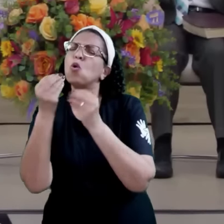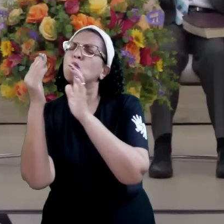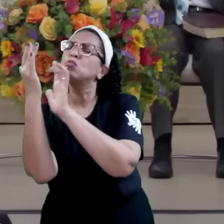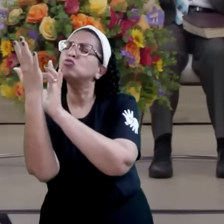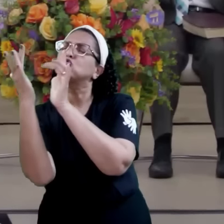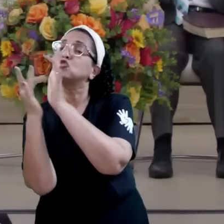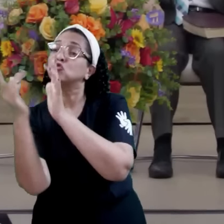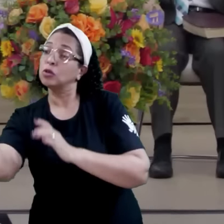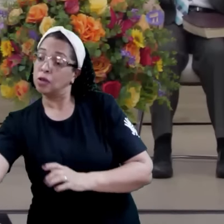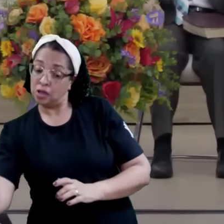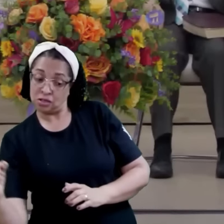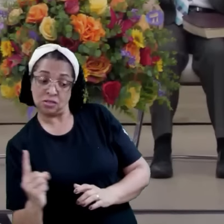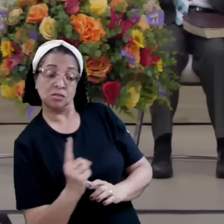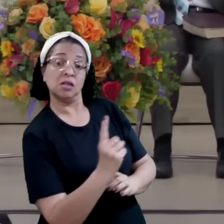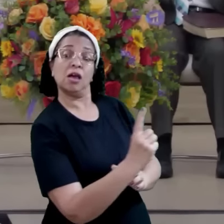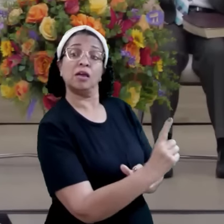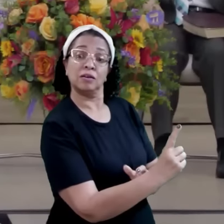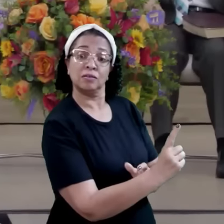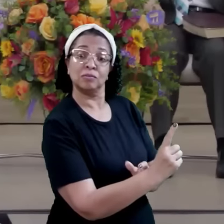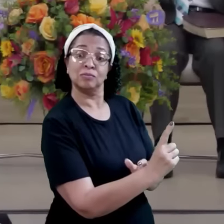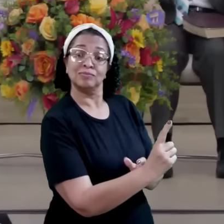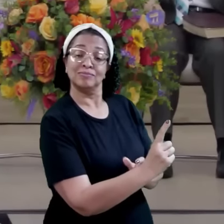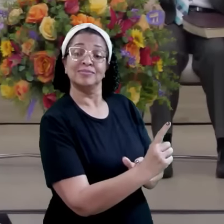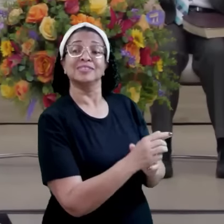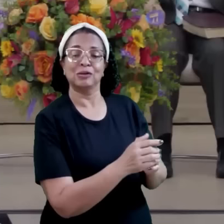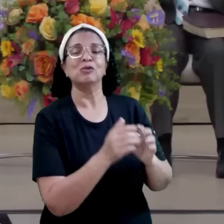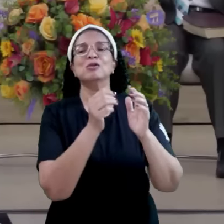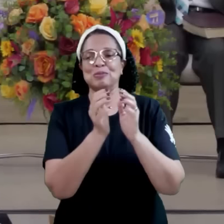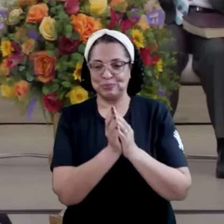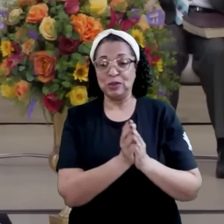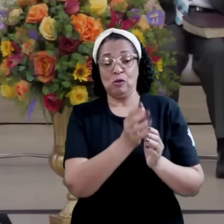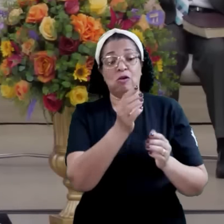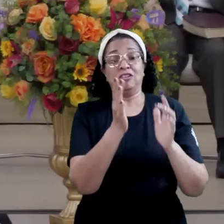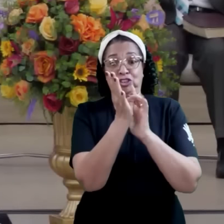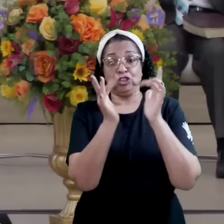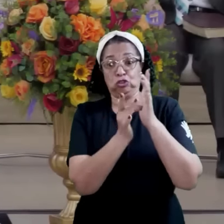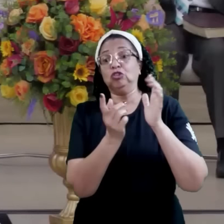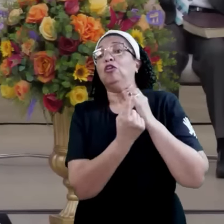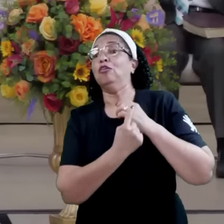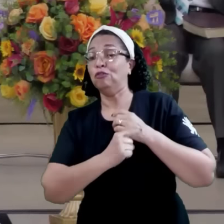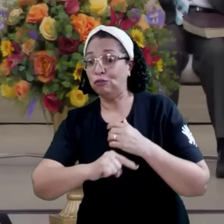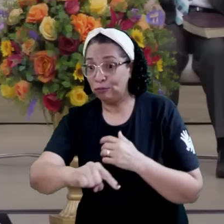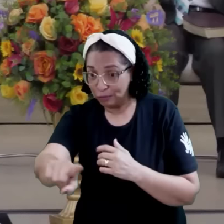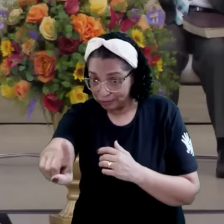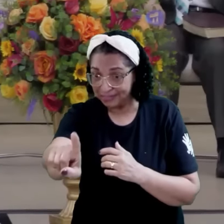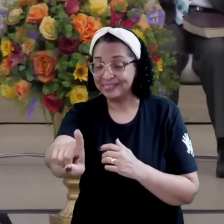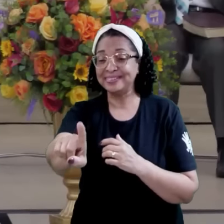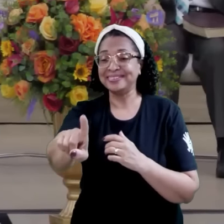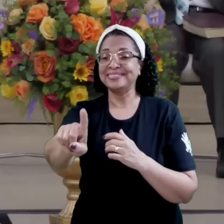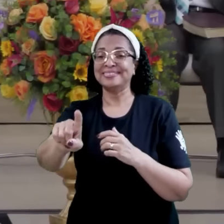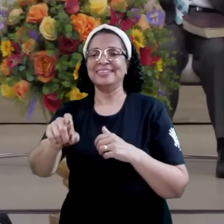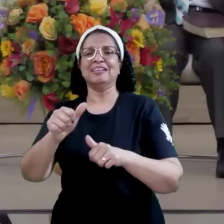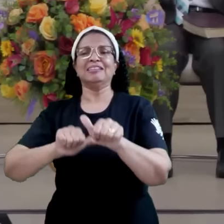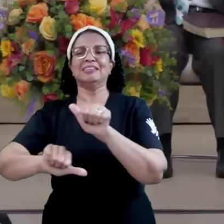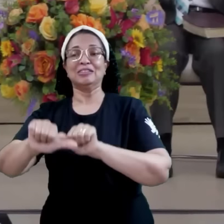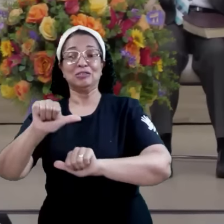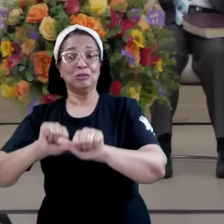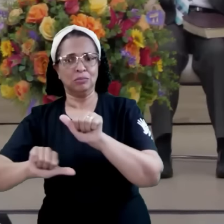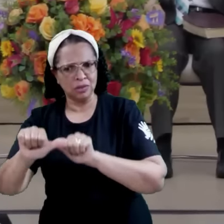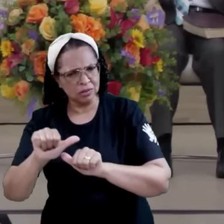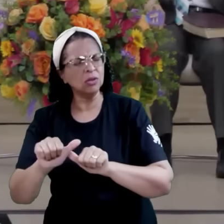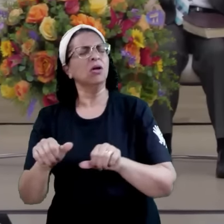restaurando Lucas disse na entrada ele entrou transformando Lucas disse na entrada ele entrou transformando Marcos disse na saída ele saiu